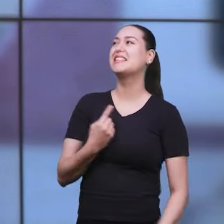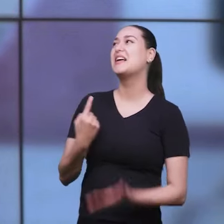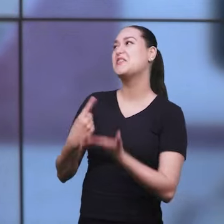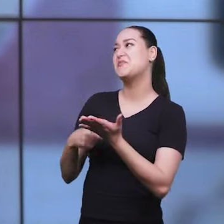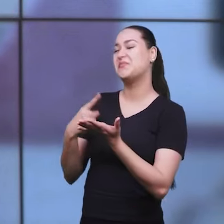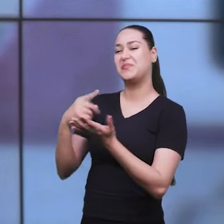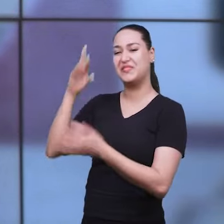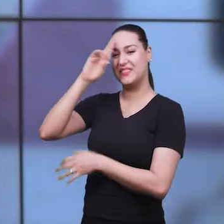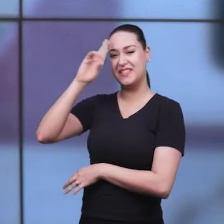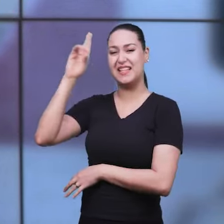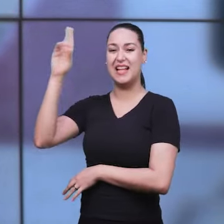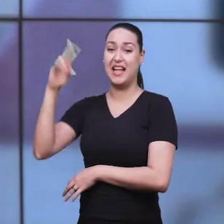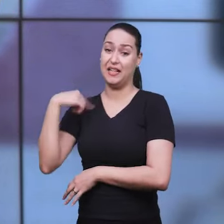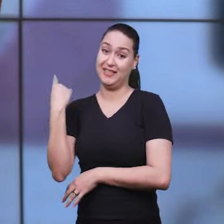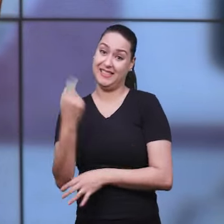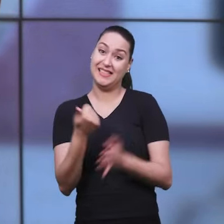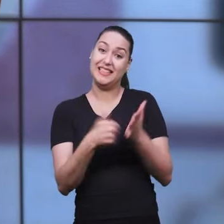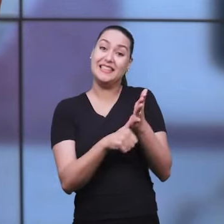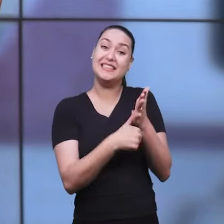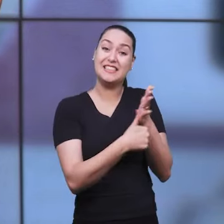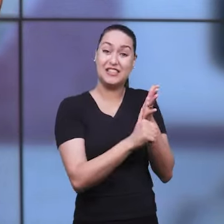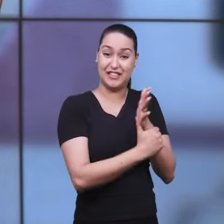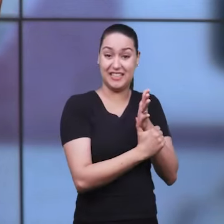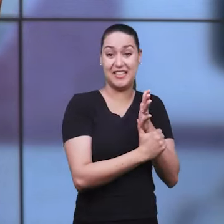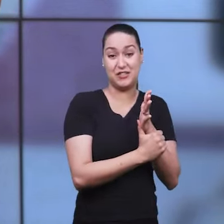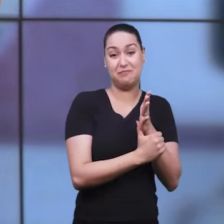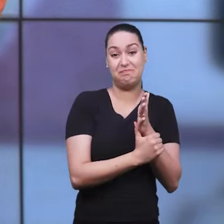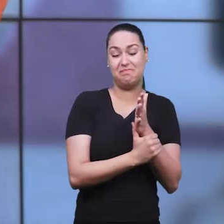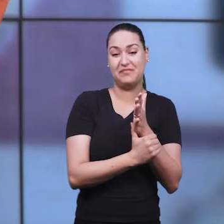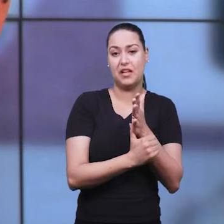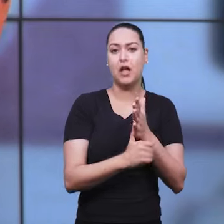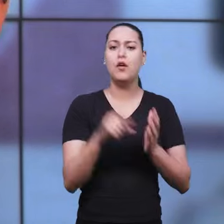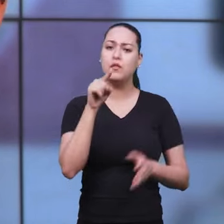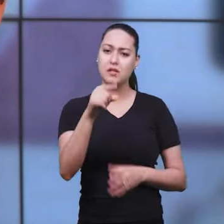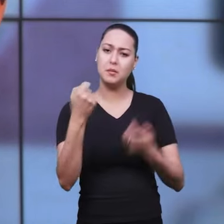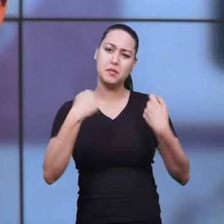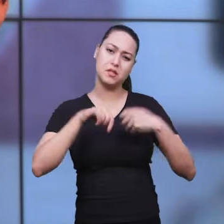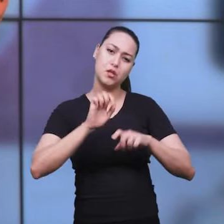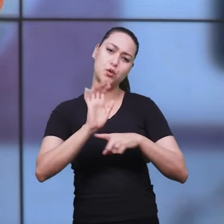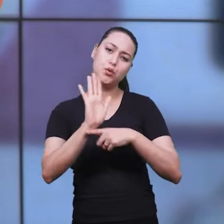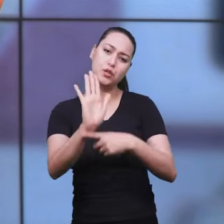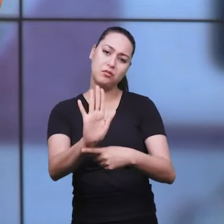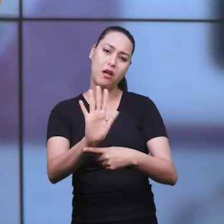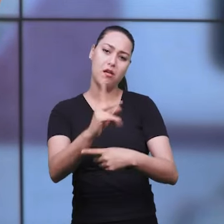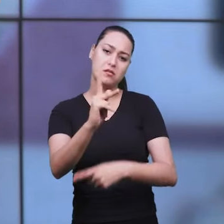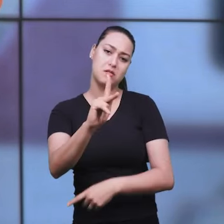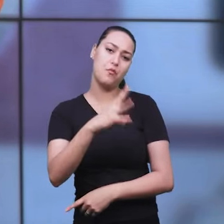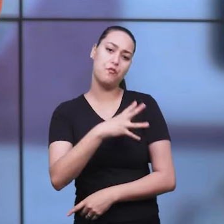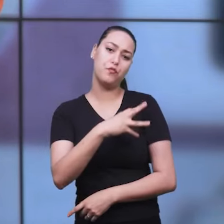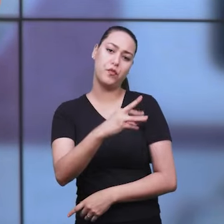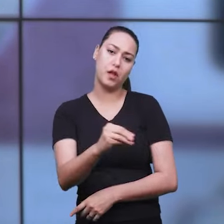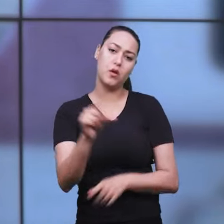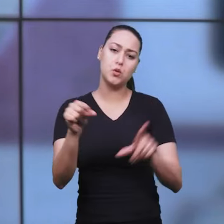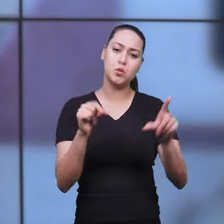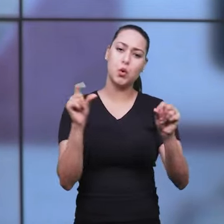sua semelhança. São elas que compõem a nossa identidade. Ensine, ajude seu filho sempre a fazer a boa escolha,